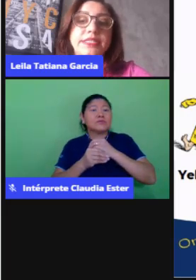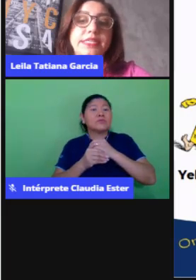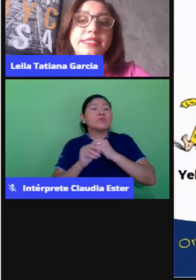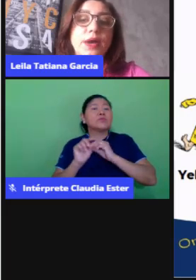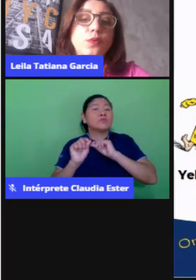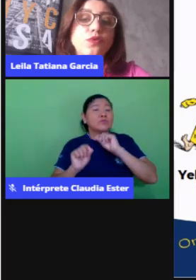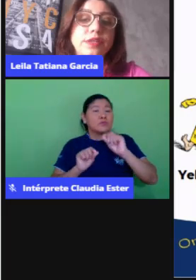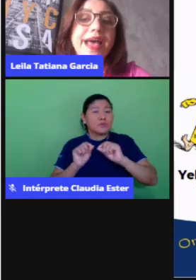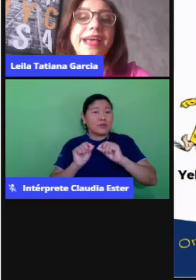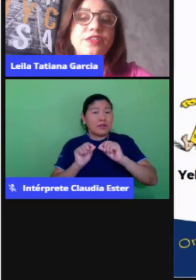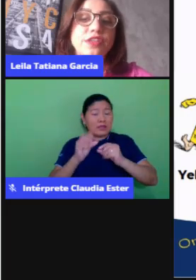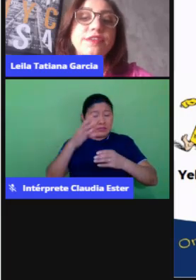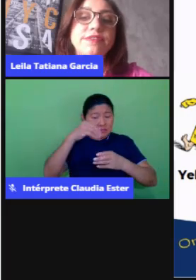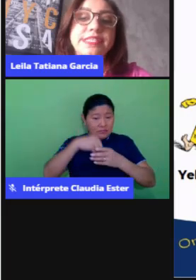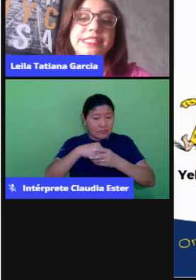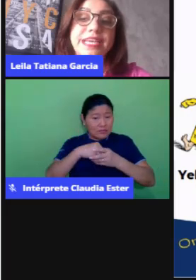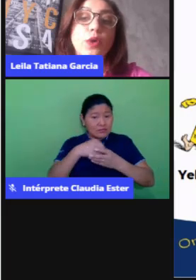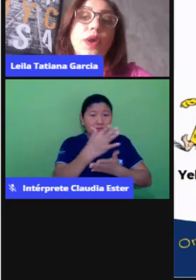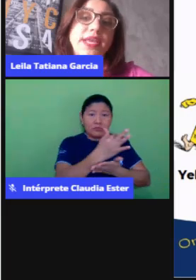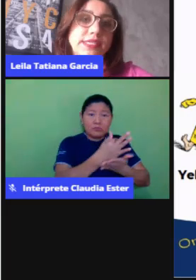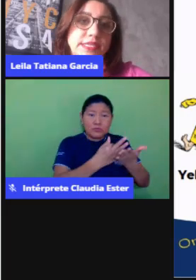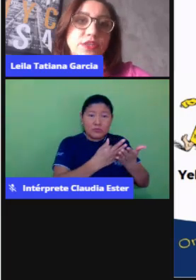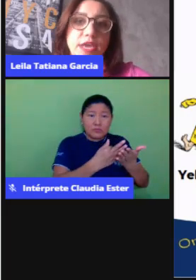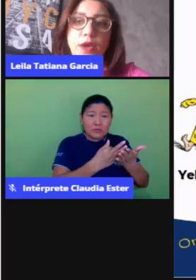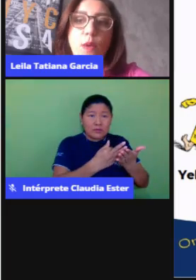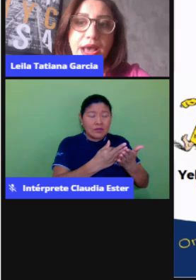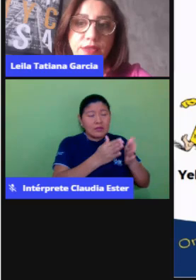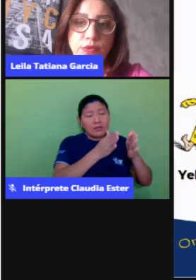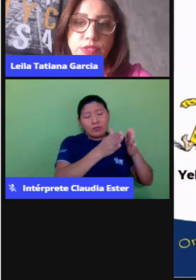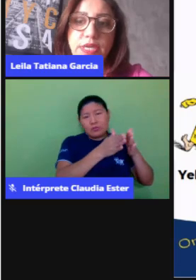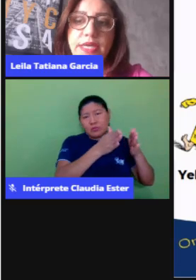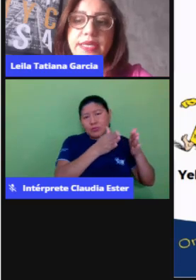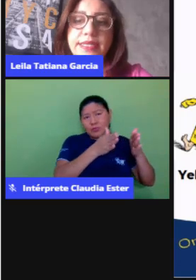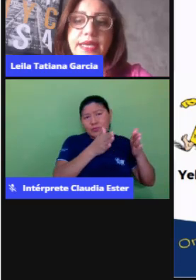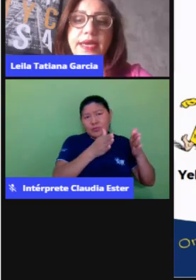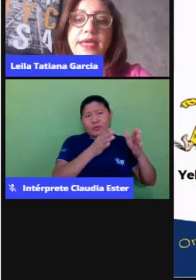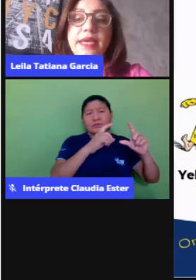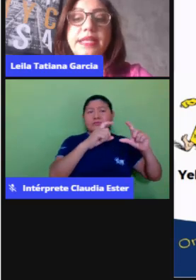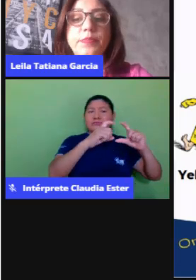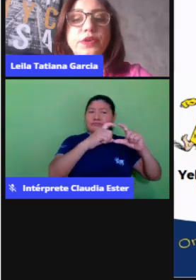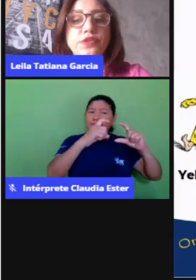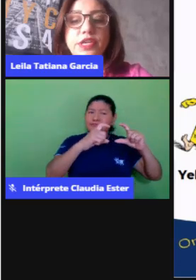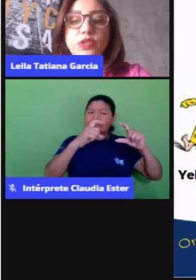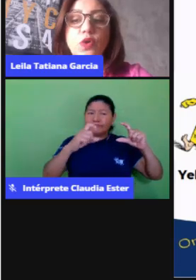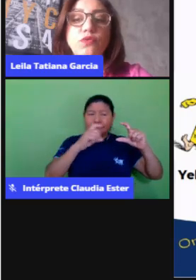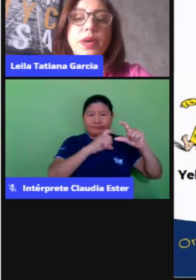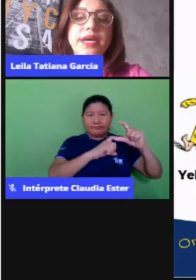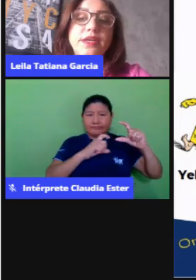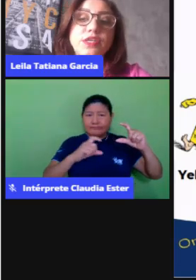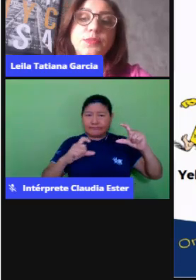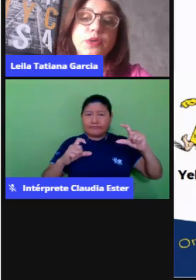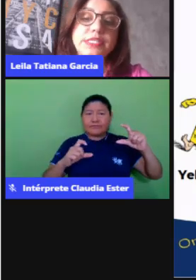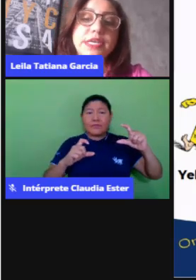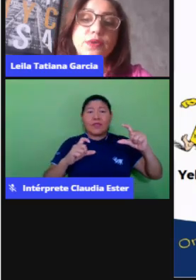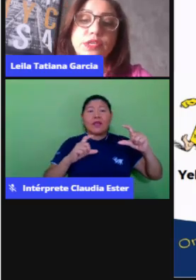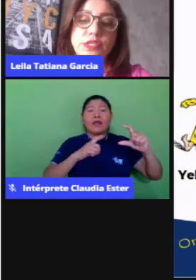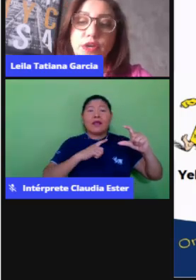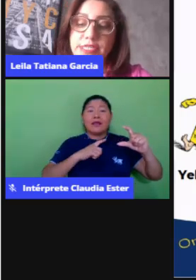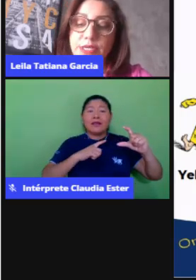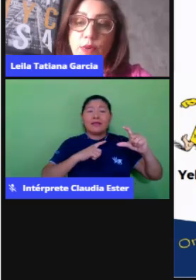Na apresentação de narrativas em sequência de requadros. Tá? E depois disso, houve uma grande